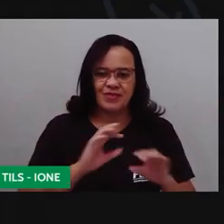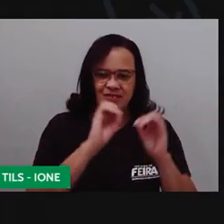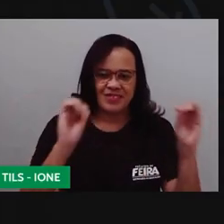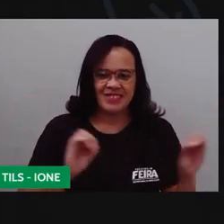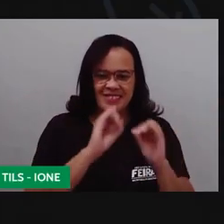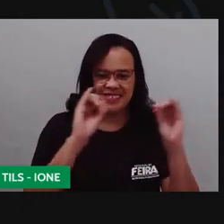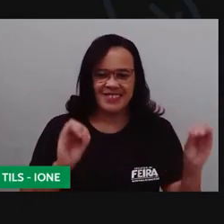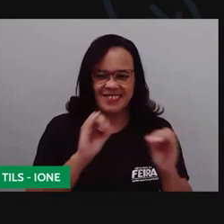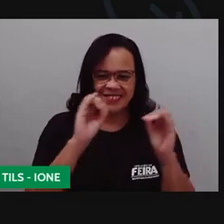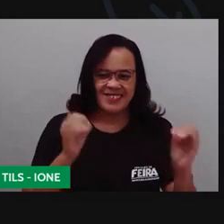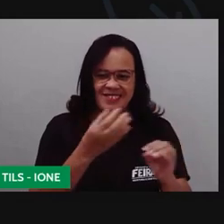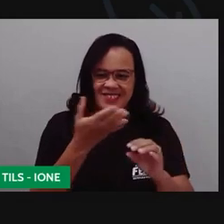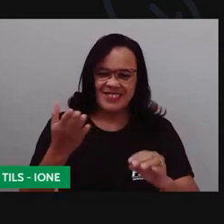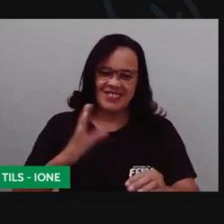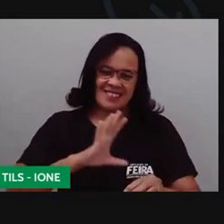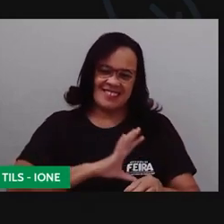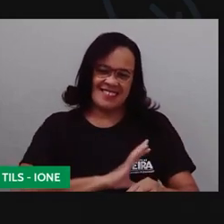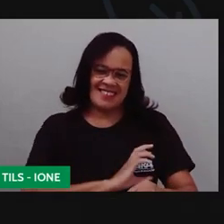Meus